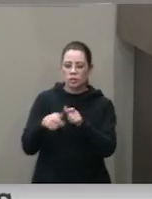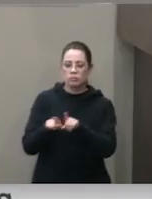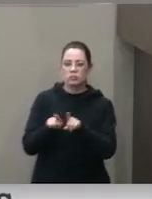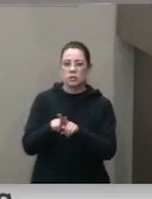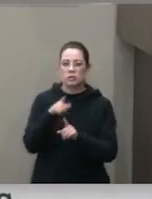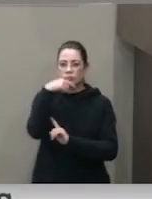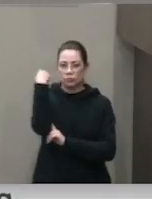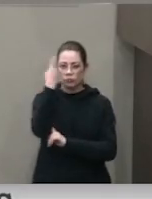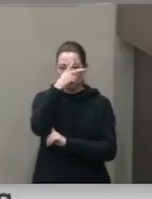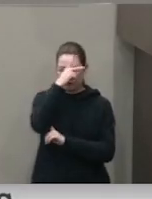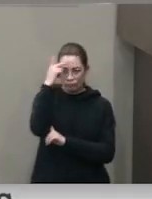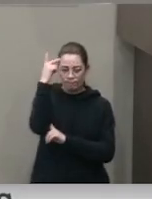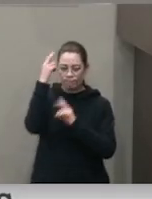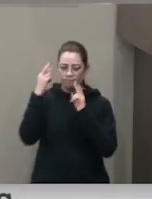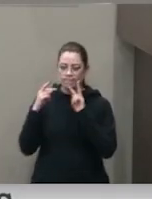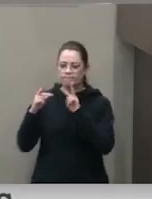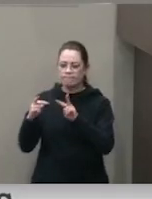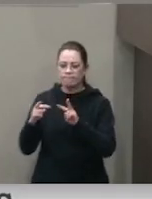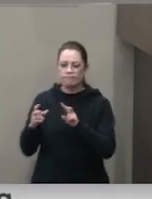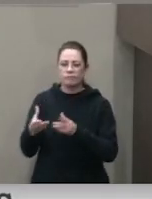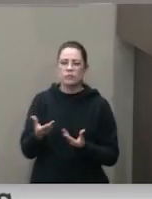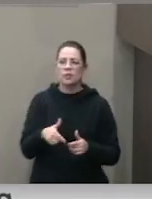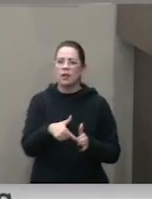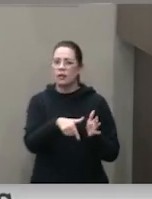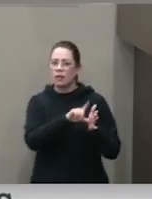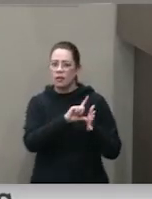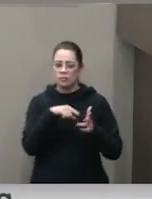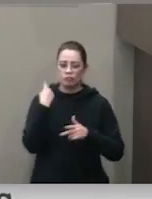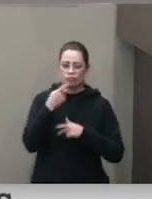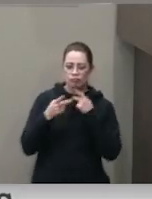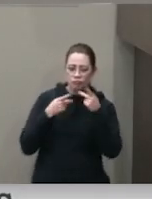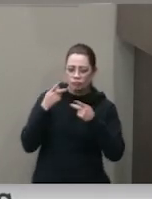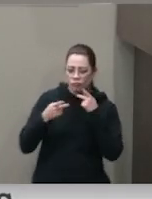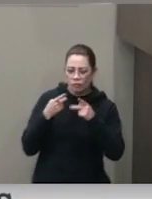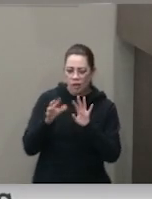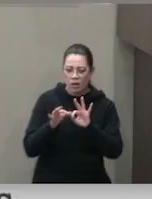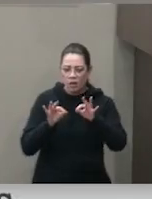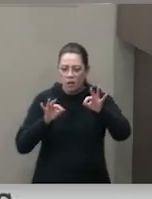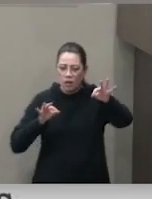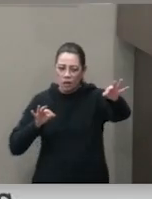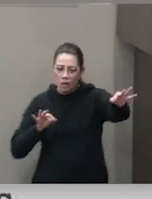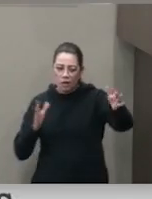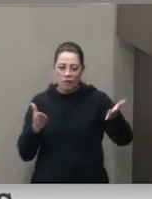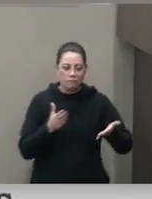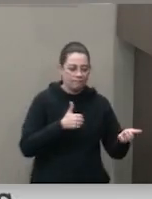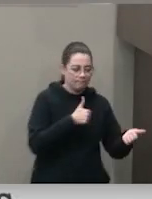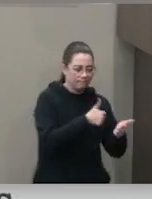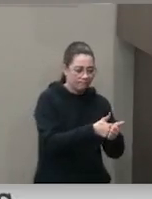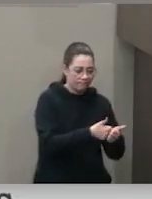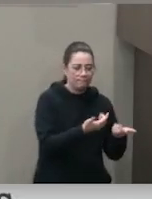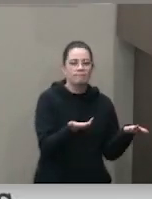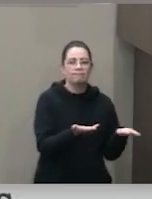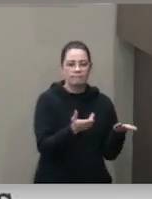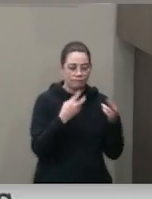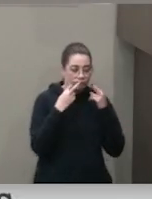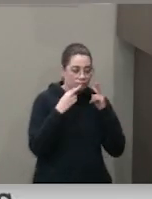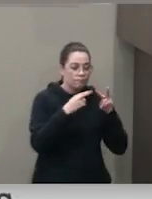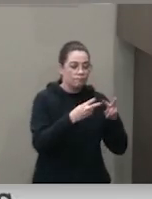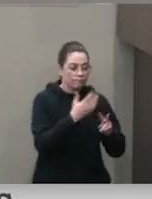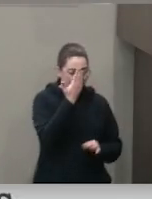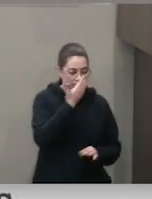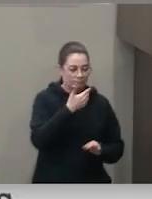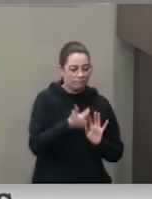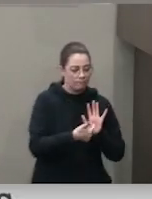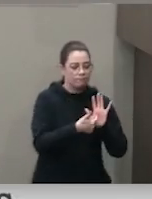da gente. Antes a gente ouvia falar, né? Uma cidade lá muito distante, mas hoje nós podemos